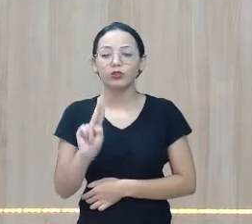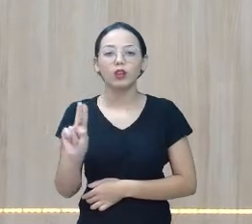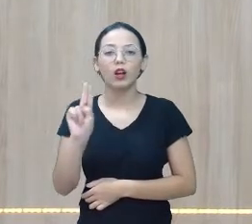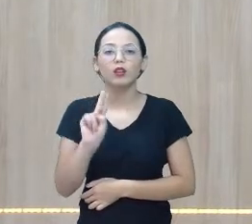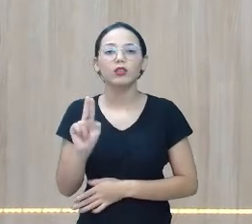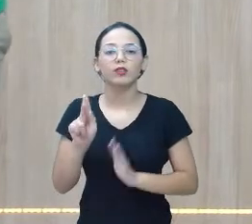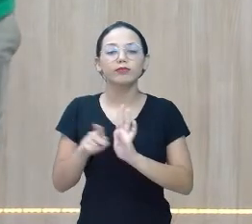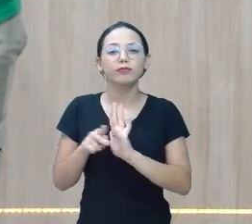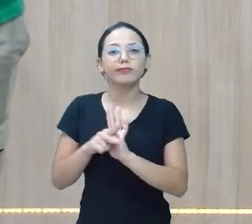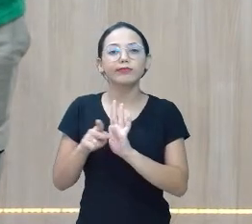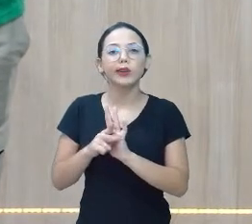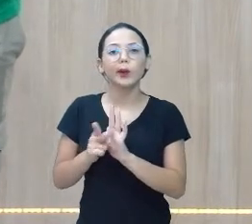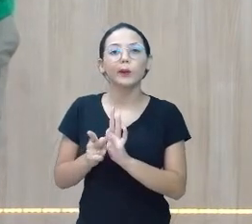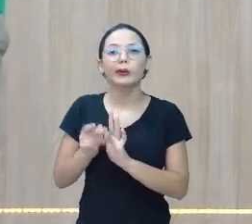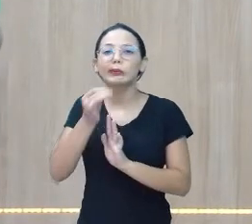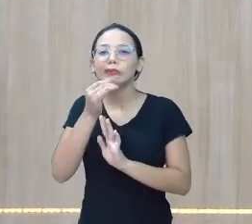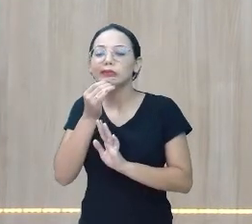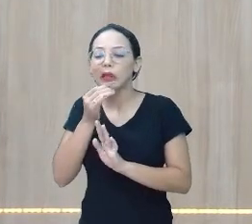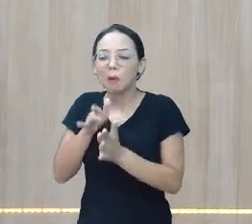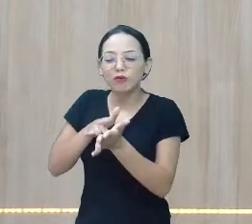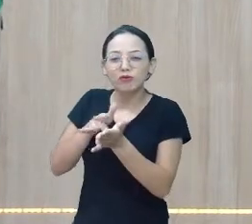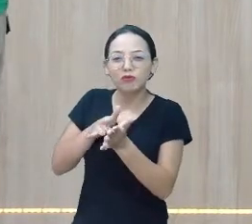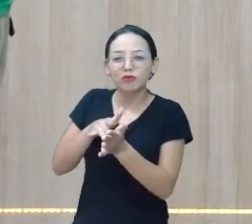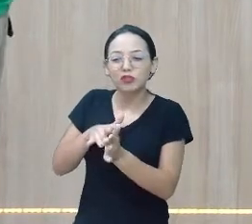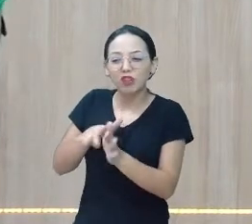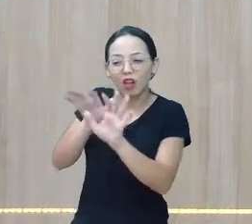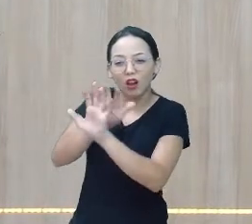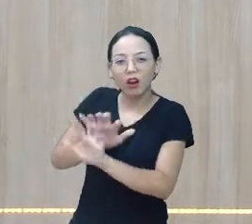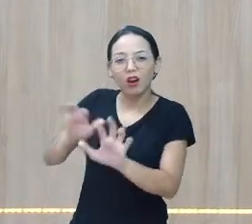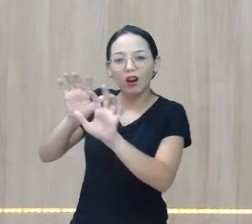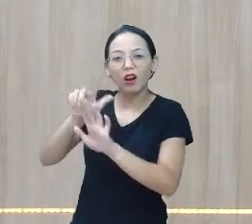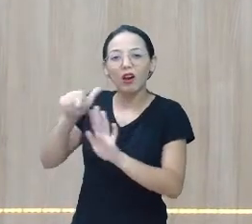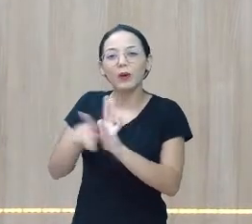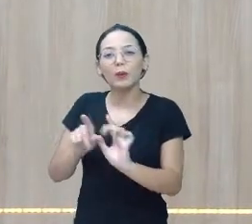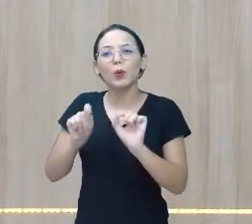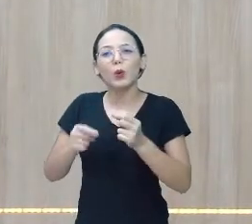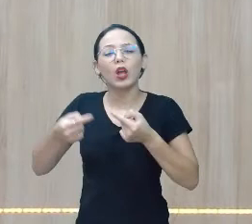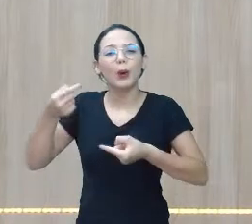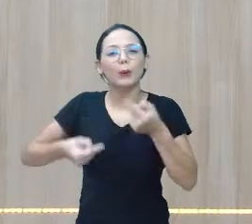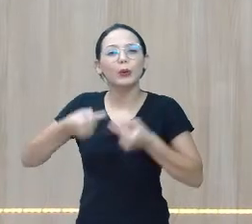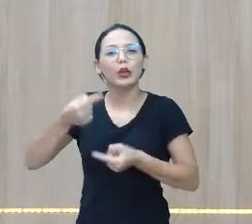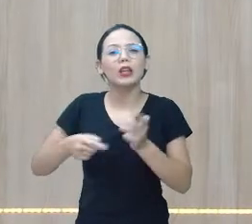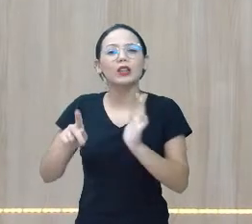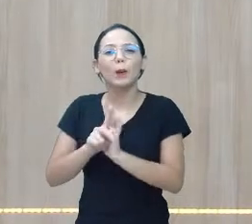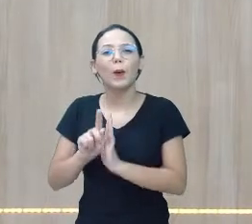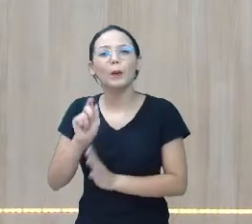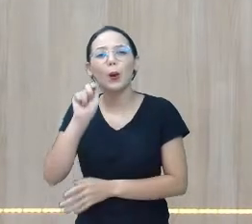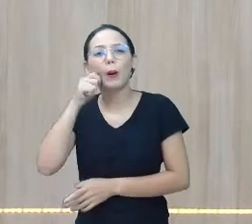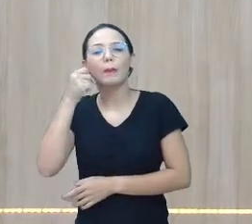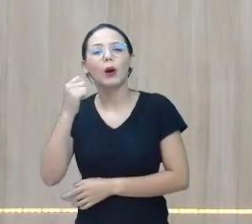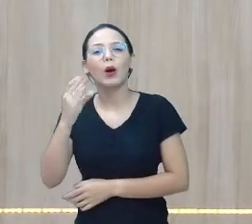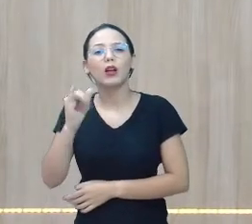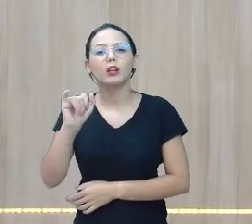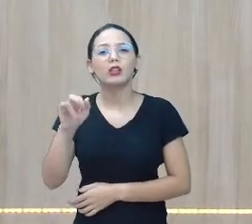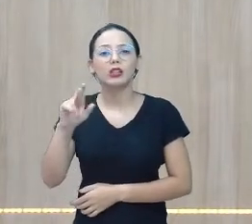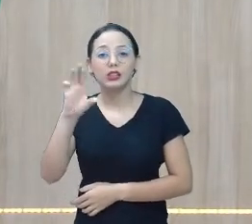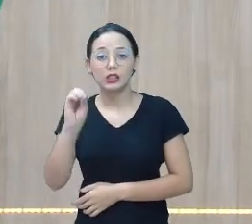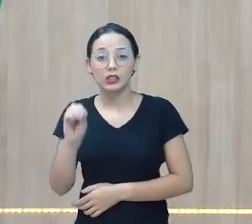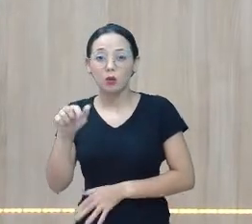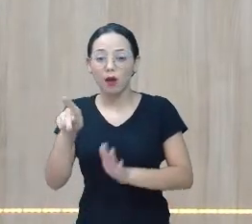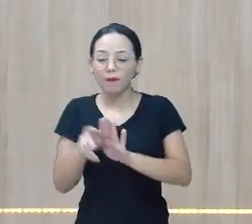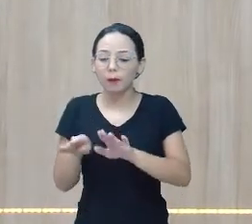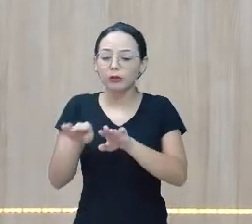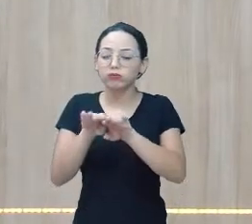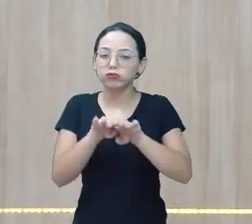para distrair a população era a política do pão e circo, que vai dar uma certa estabilidade a